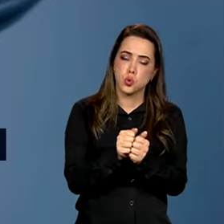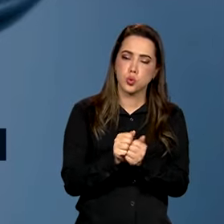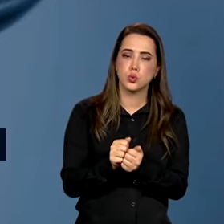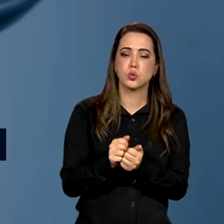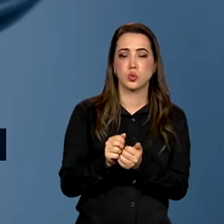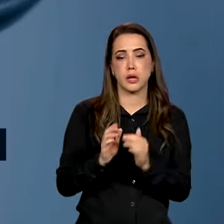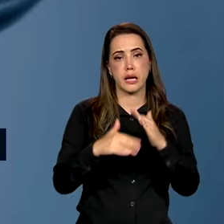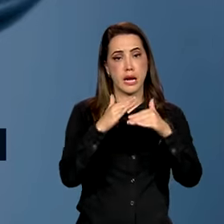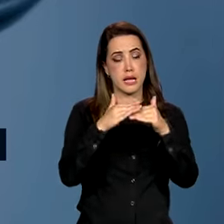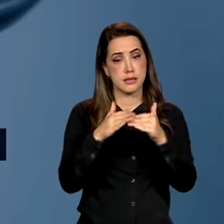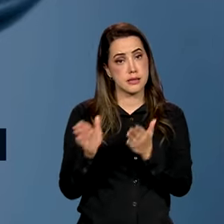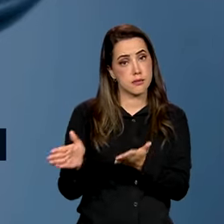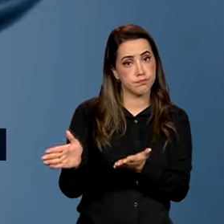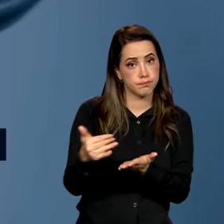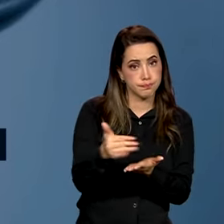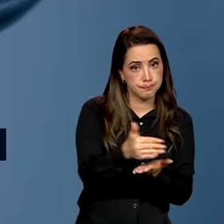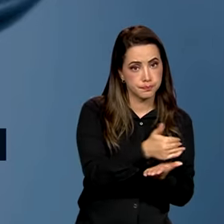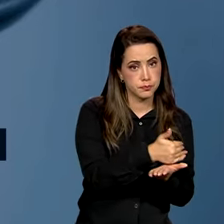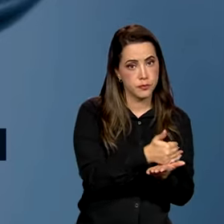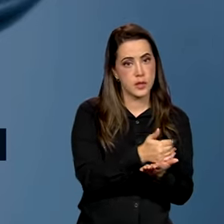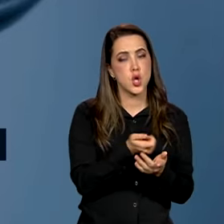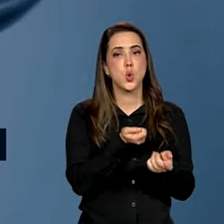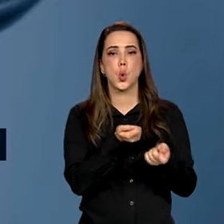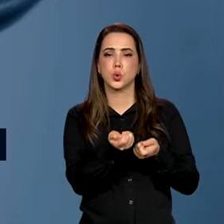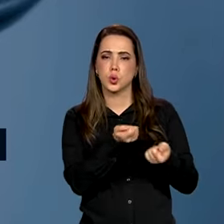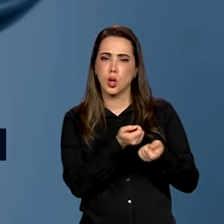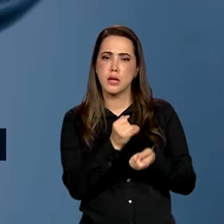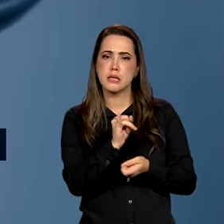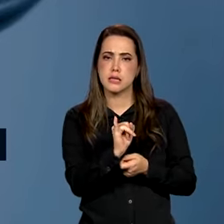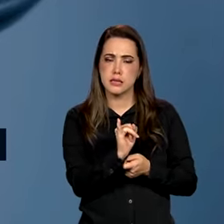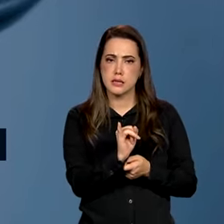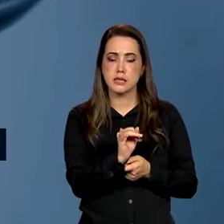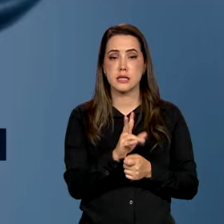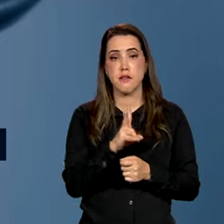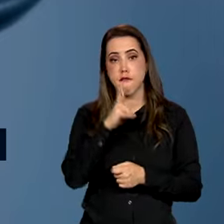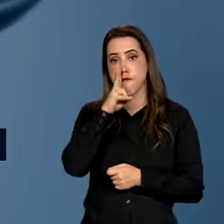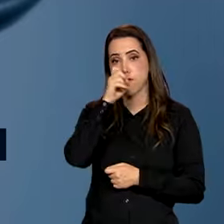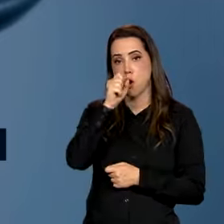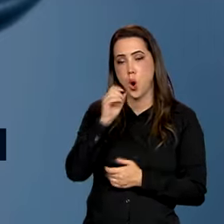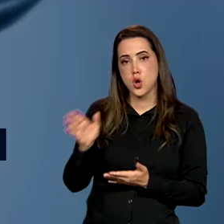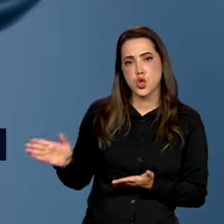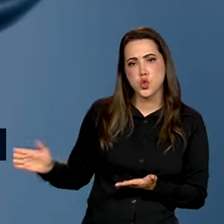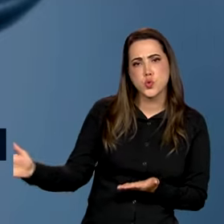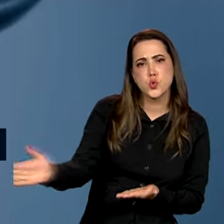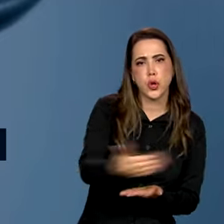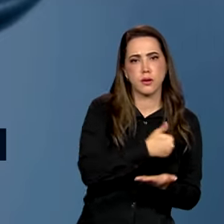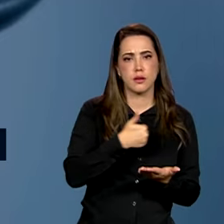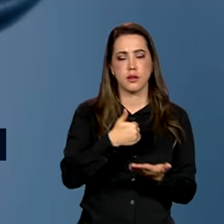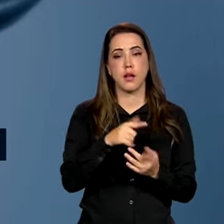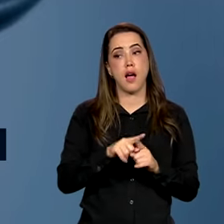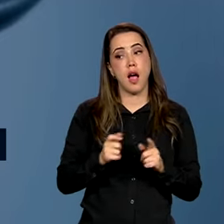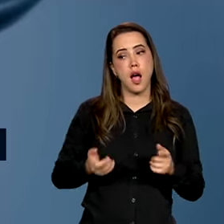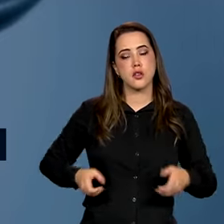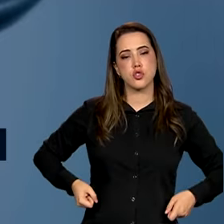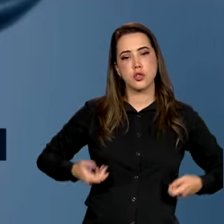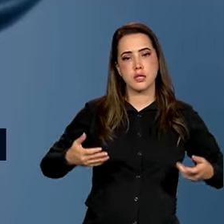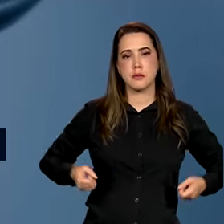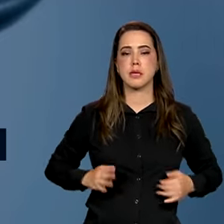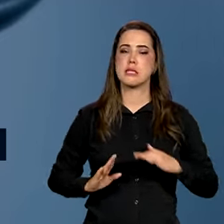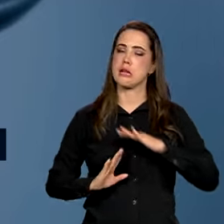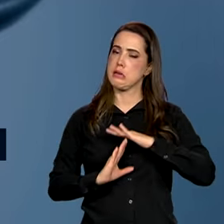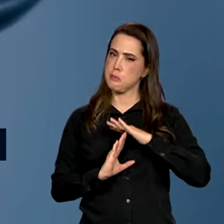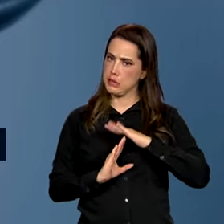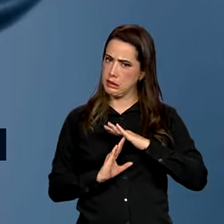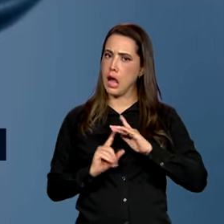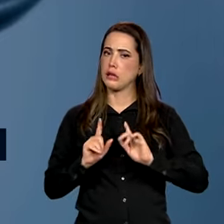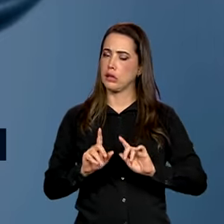e estabelece uma trava para que em caso de aumento forte das receitas o crescimento das despesas seja limitado